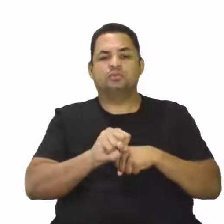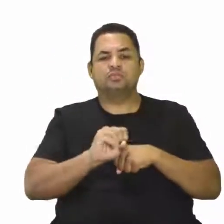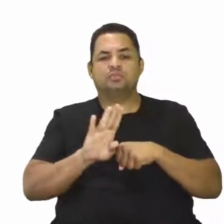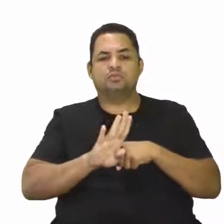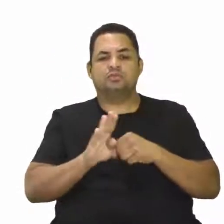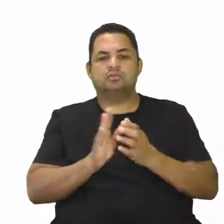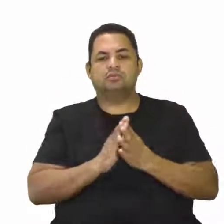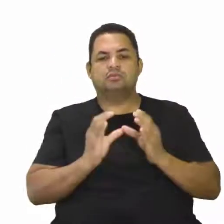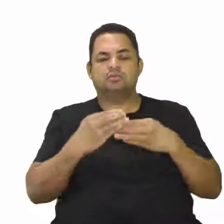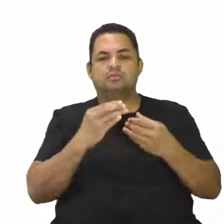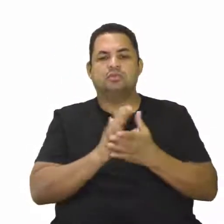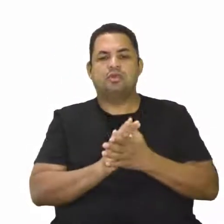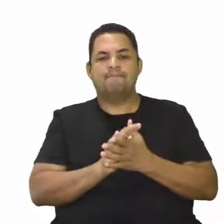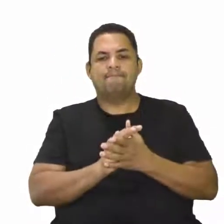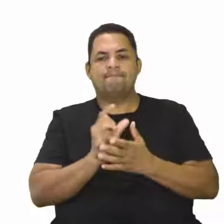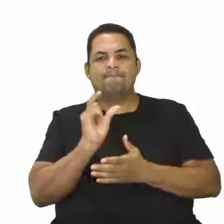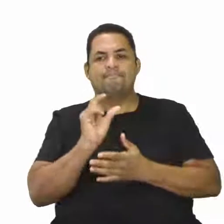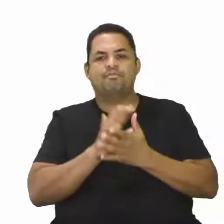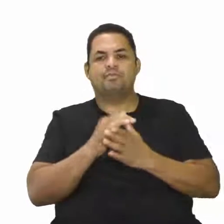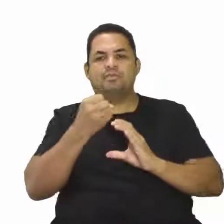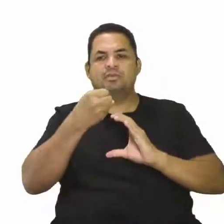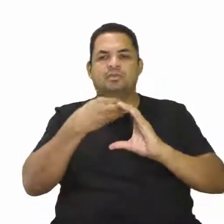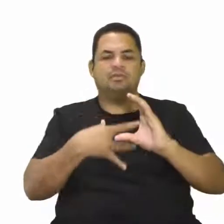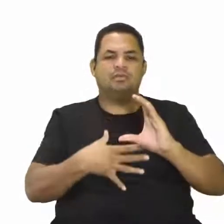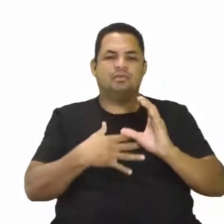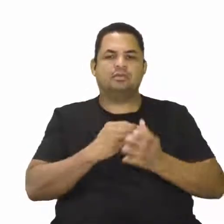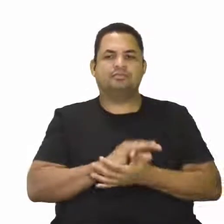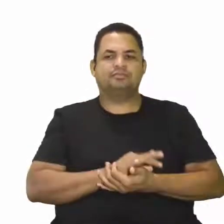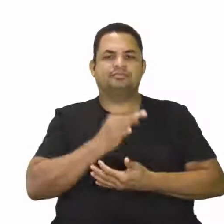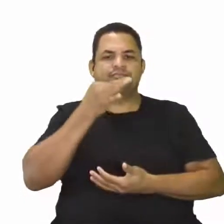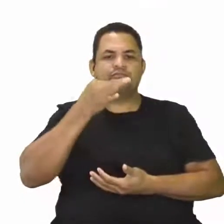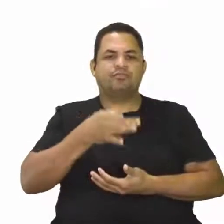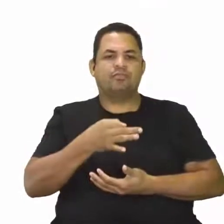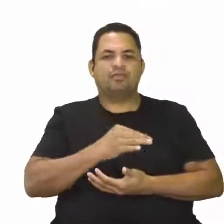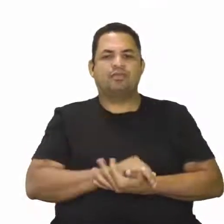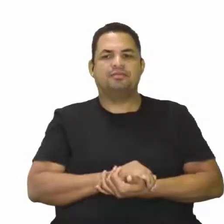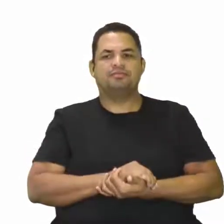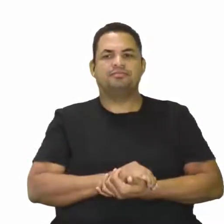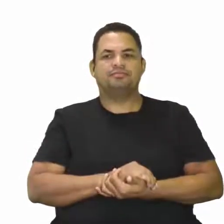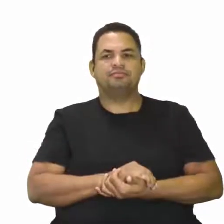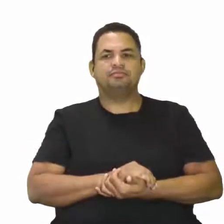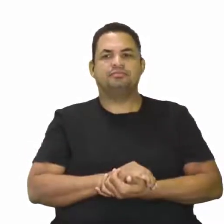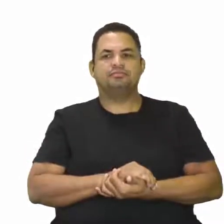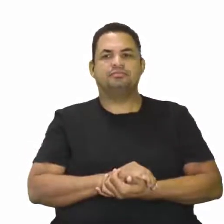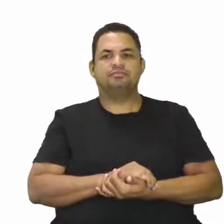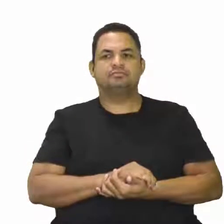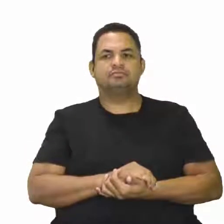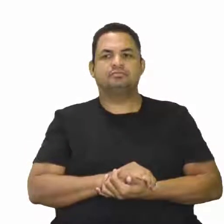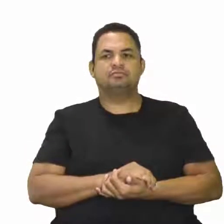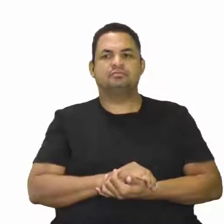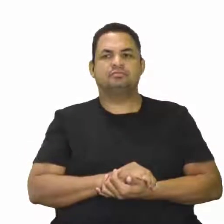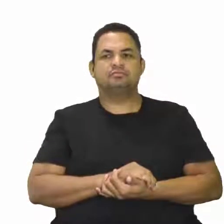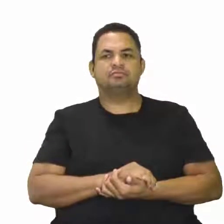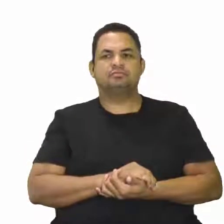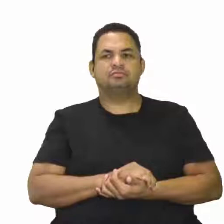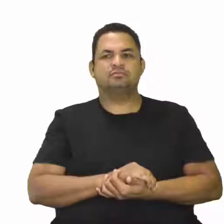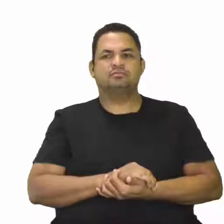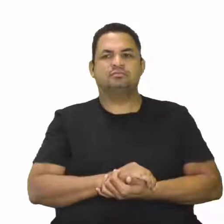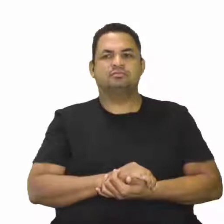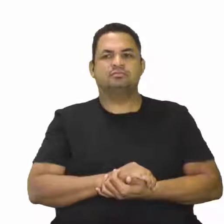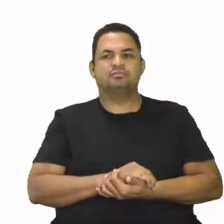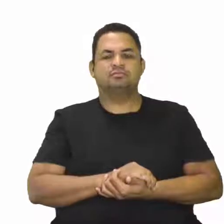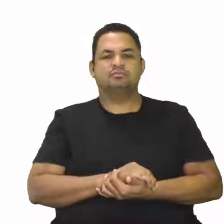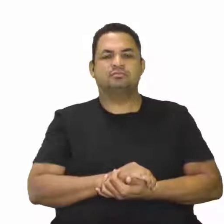que atua como caracterizador, certo? Na aula de hoje, nós também